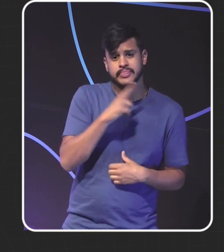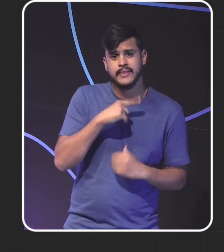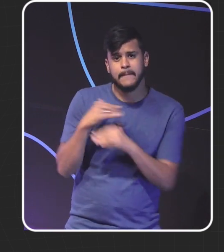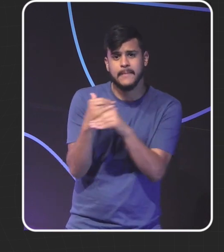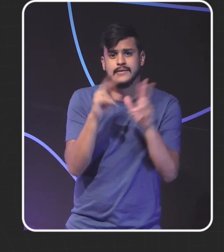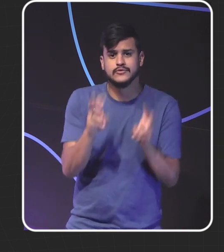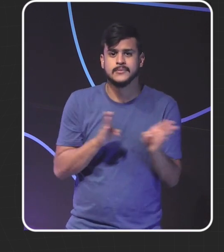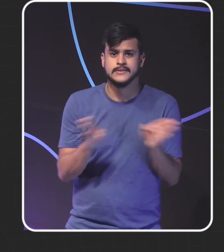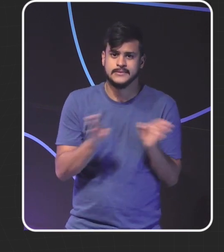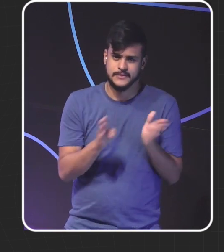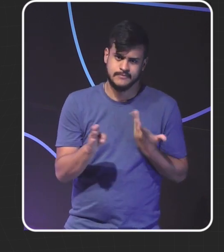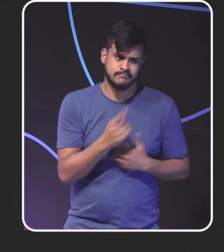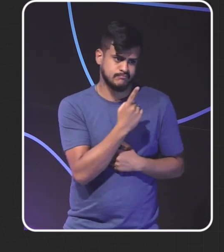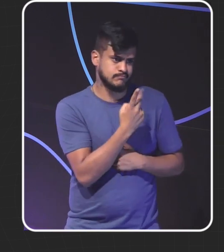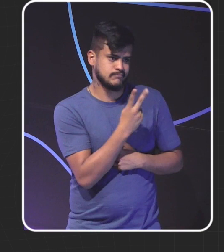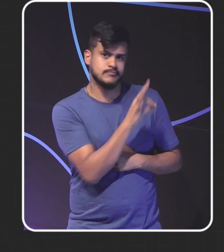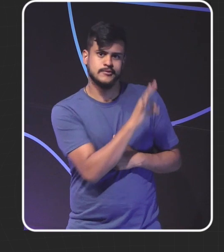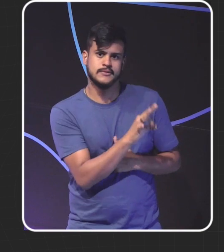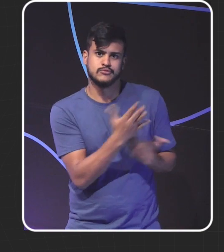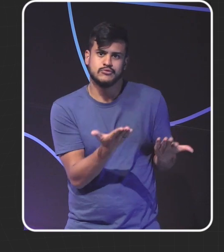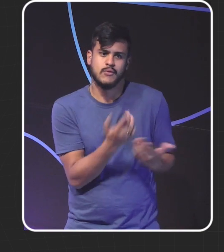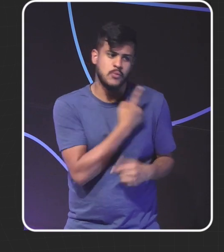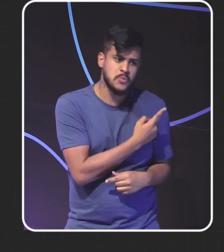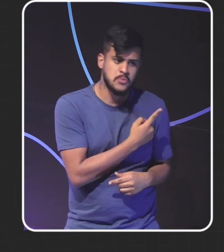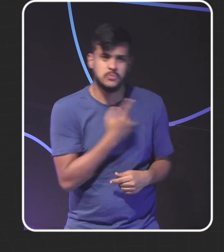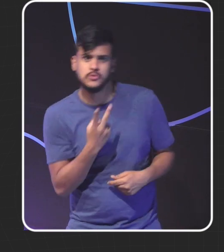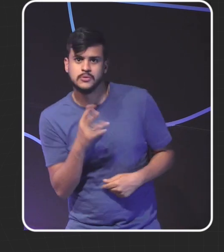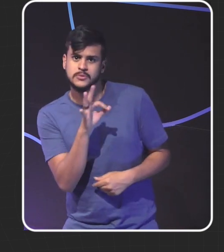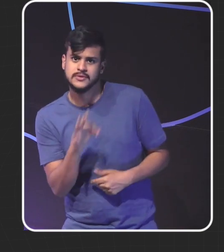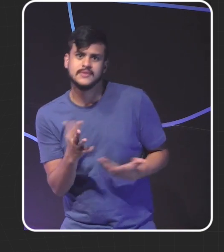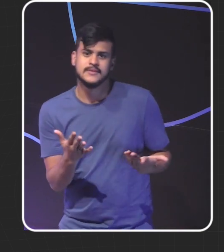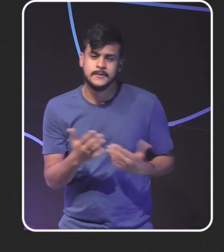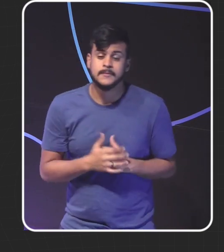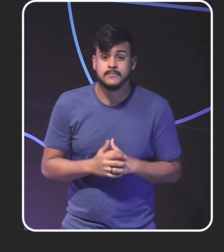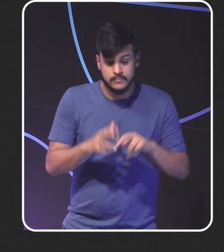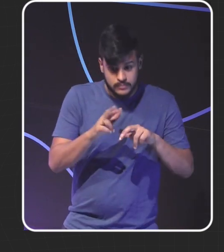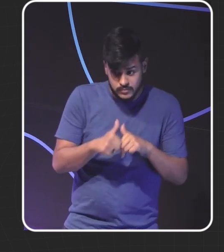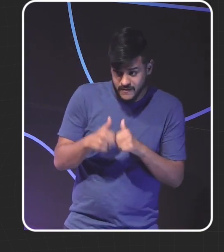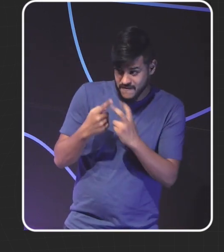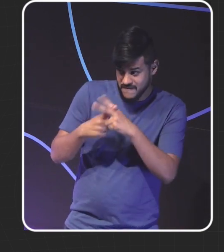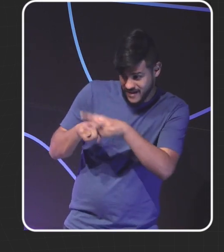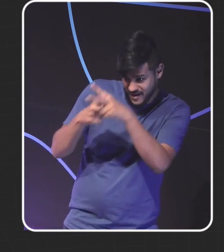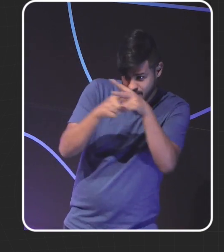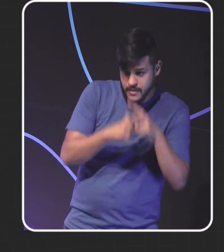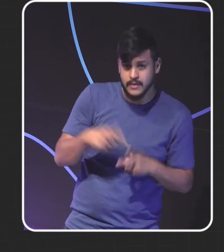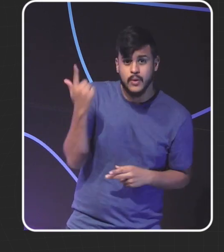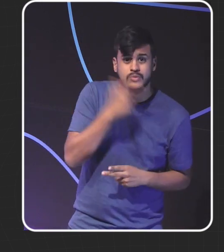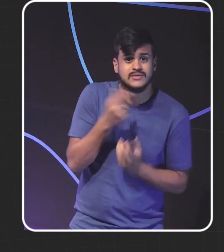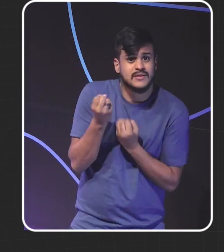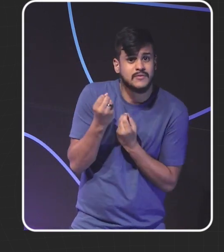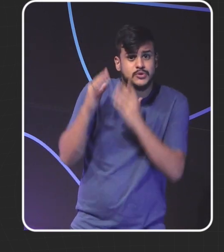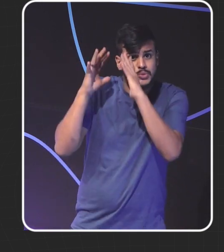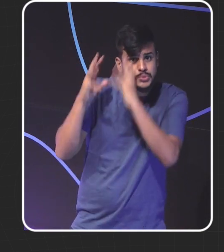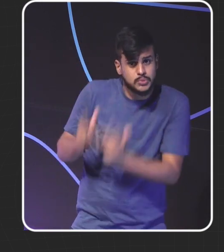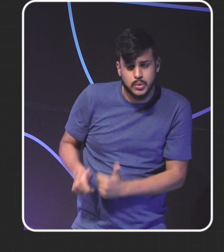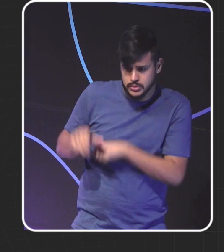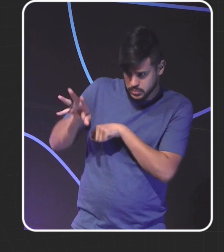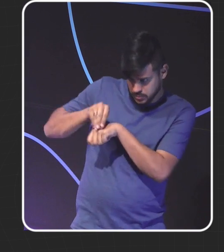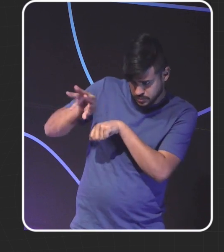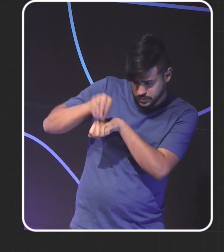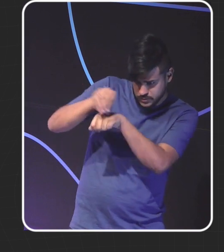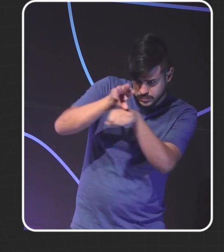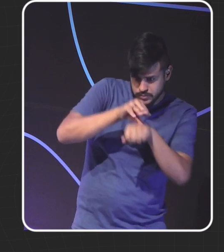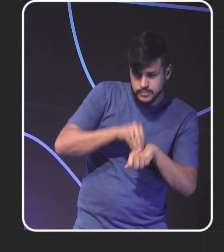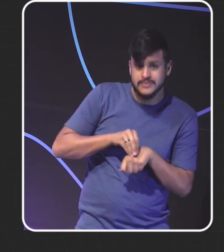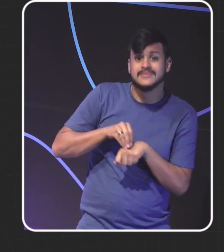de acessibilidade. Considerando que essas ferramentas elas coletam dados, coletam informações da web, né,